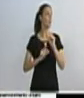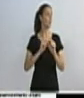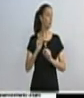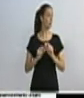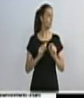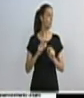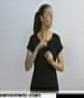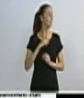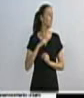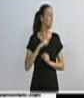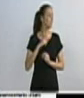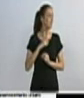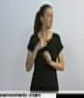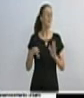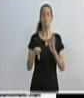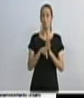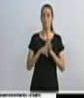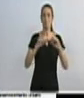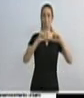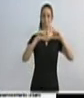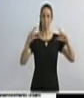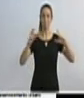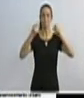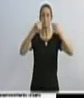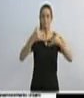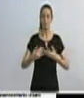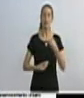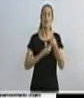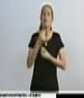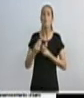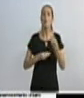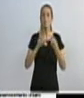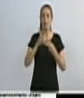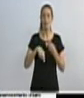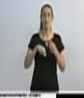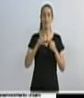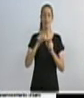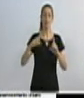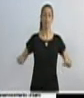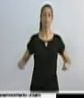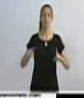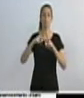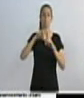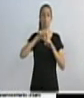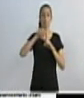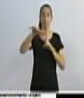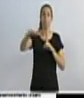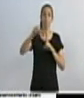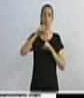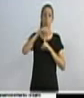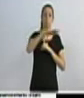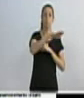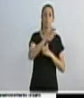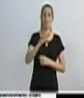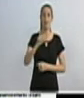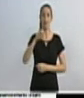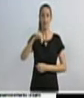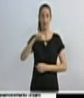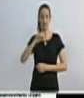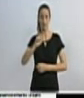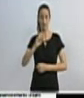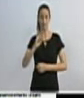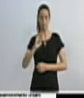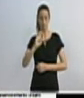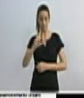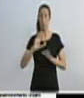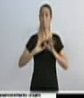Então, ali tem a definição da frequência que a Anatel autoriza, né? E que, a partir desses